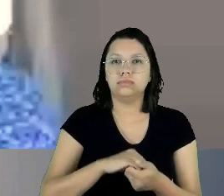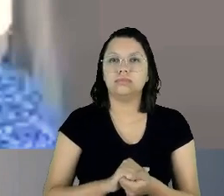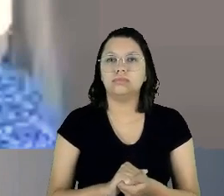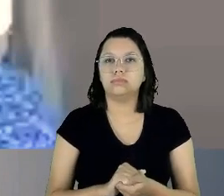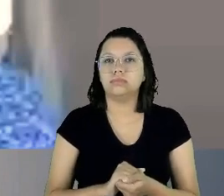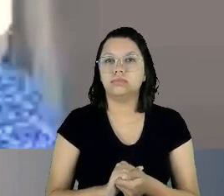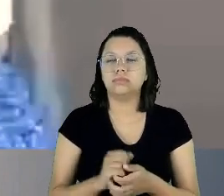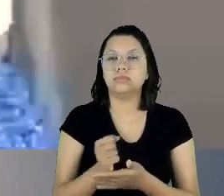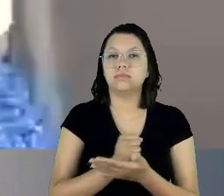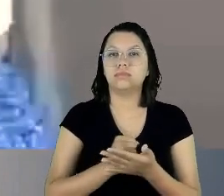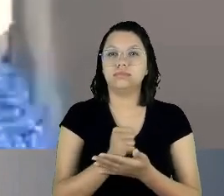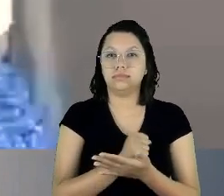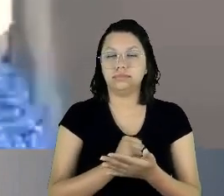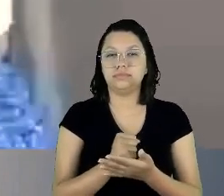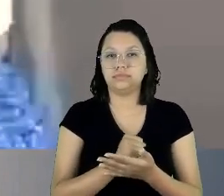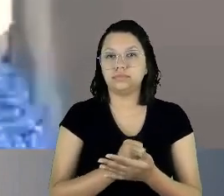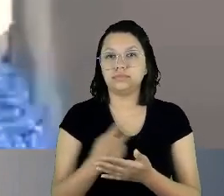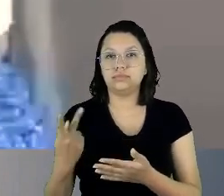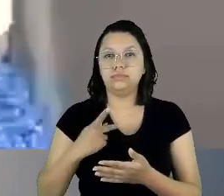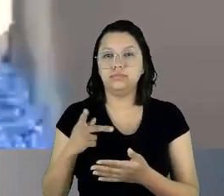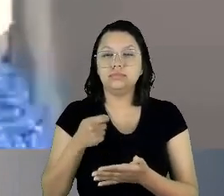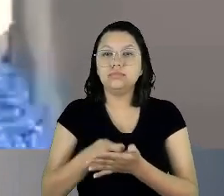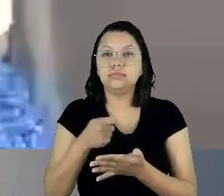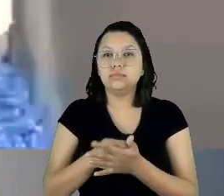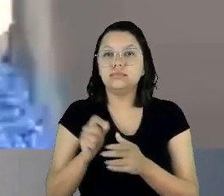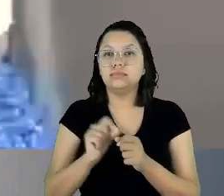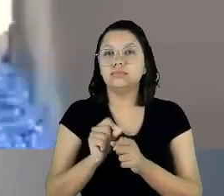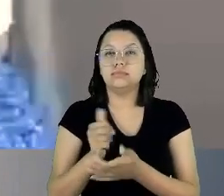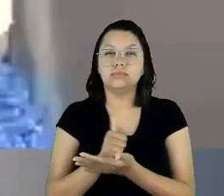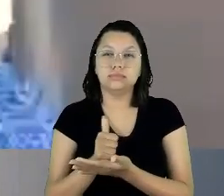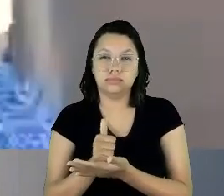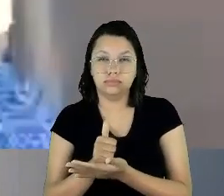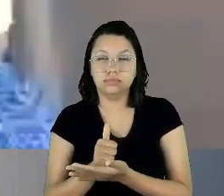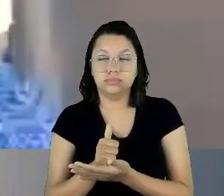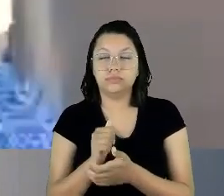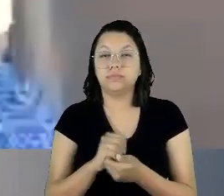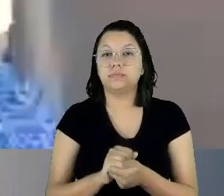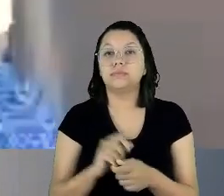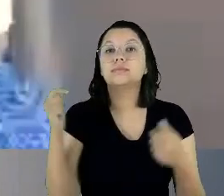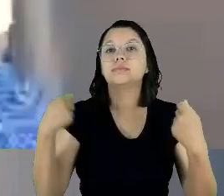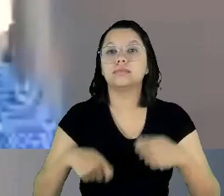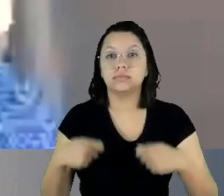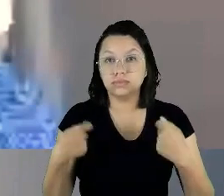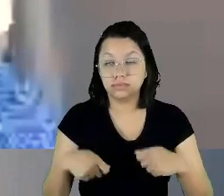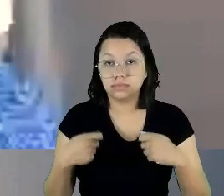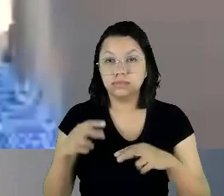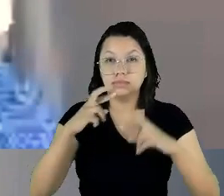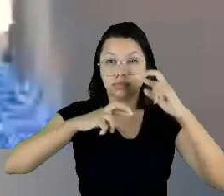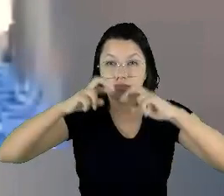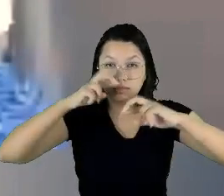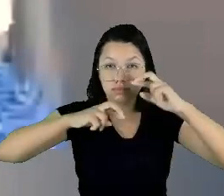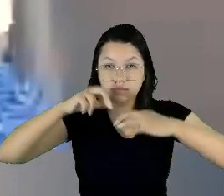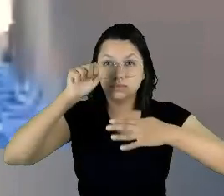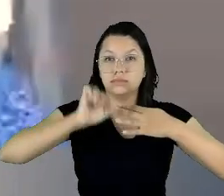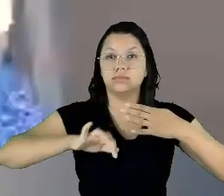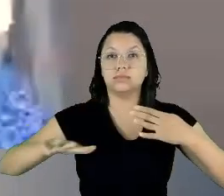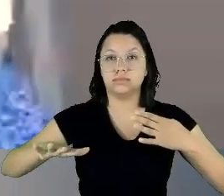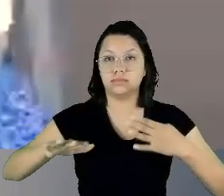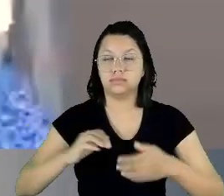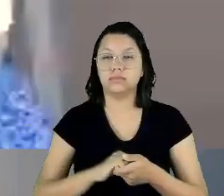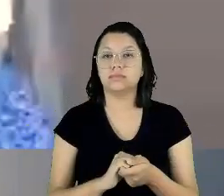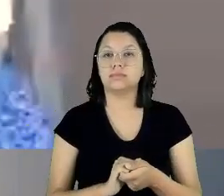condenado, né? Com base no nosso dever de realizar o controle de convencionalidade, é necessário observar essa